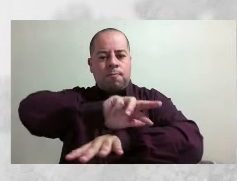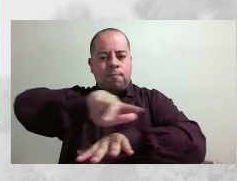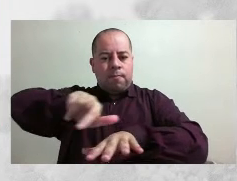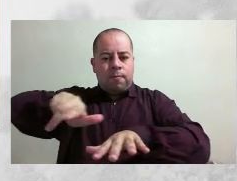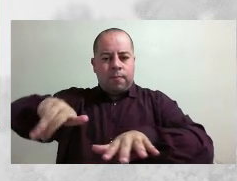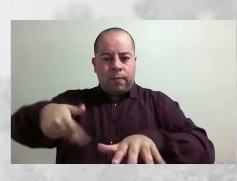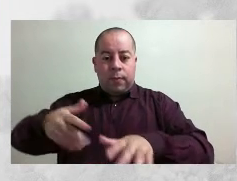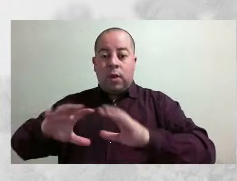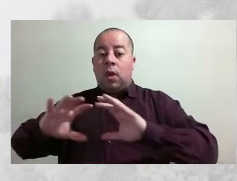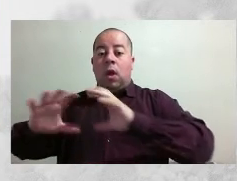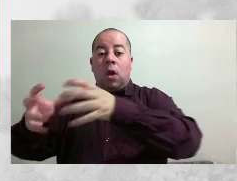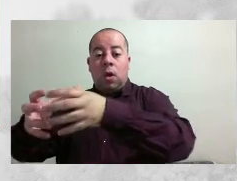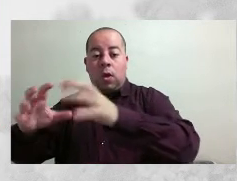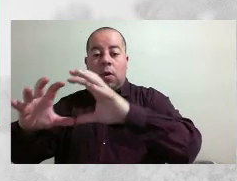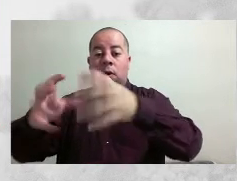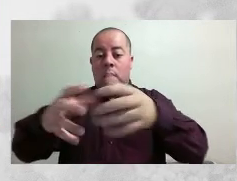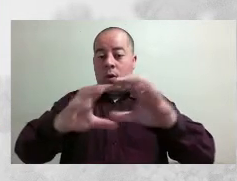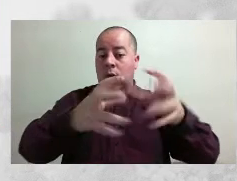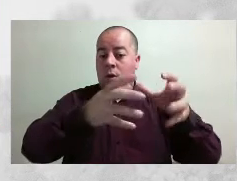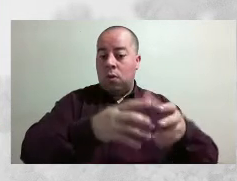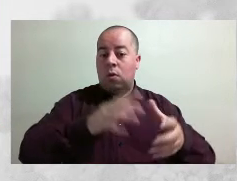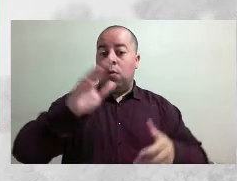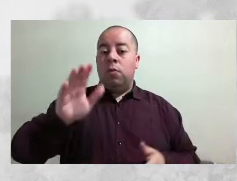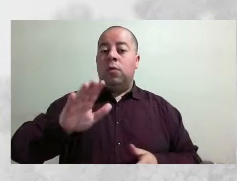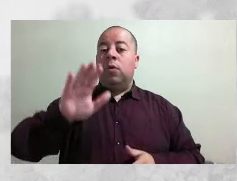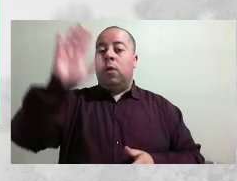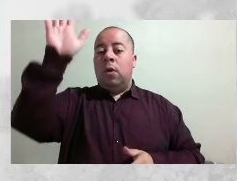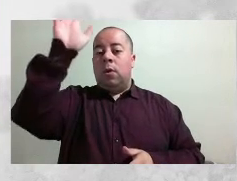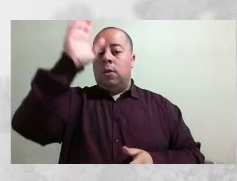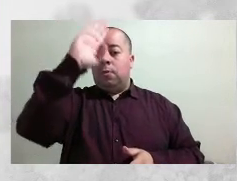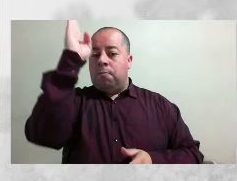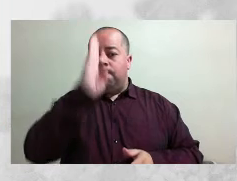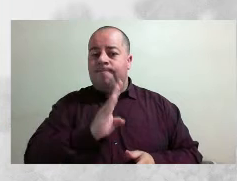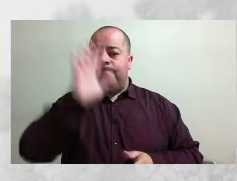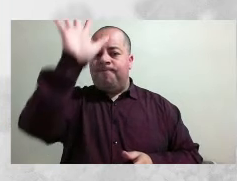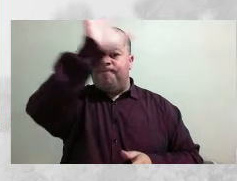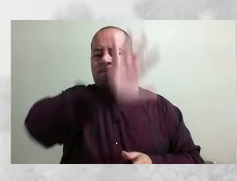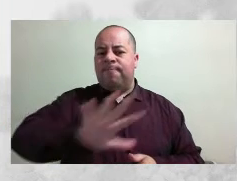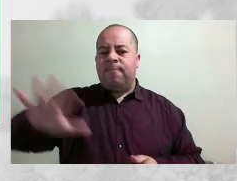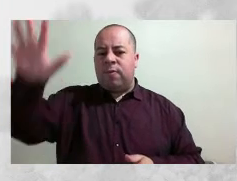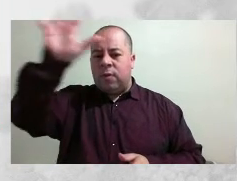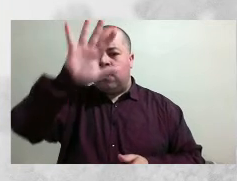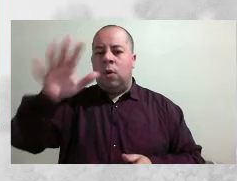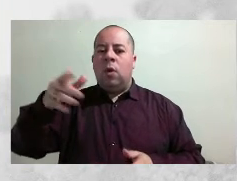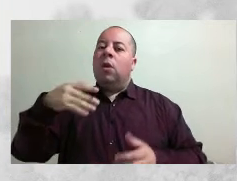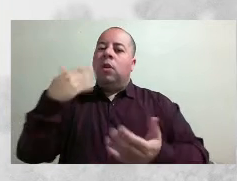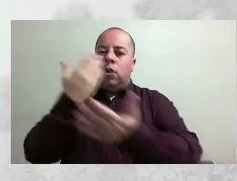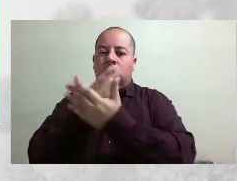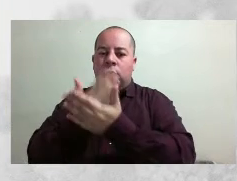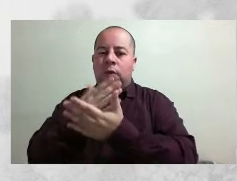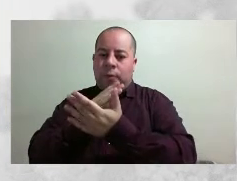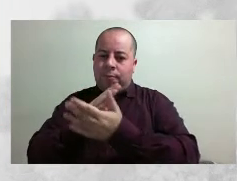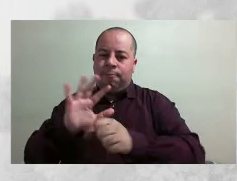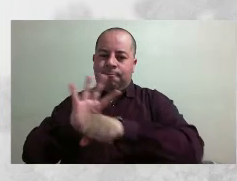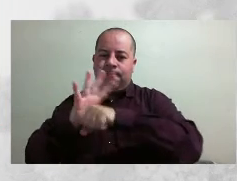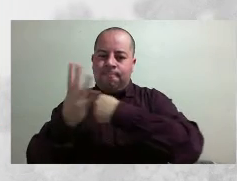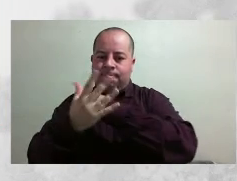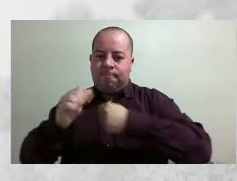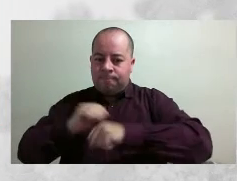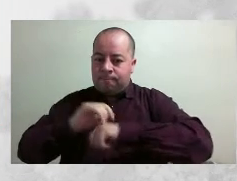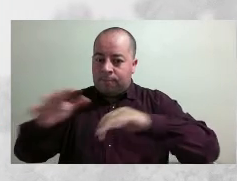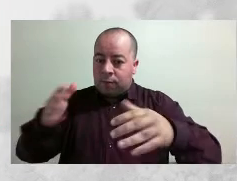e temos também várias ligas acadêmicas de infectologia de todo o Brasil. Então, isso se torna bem interessante, porque nós temos